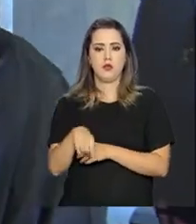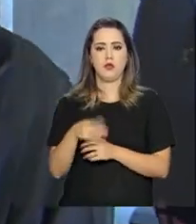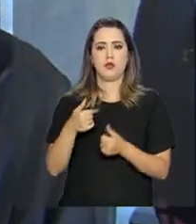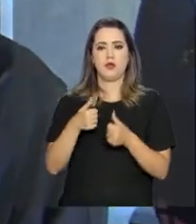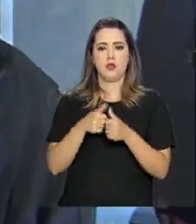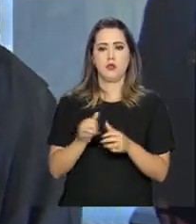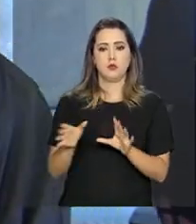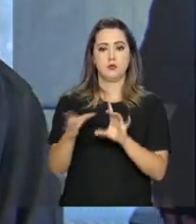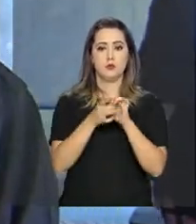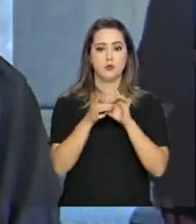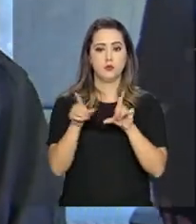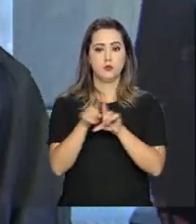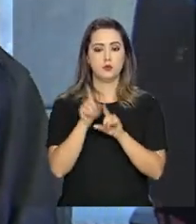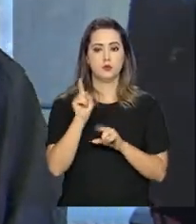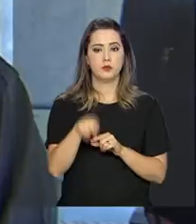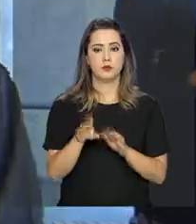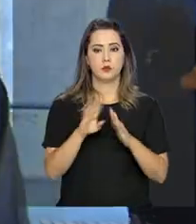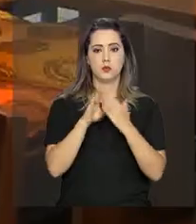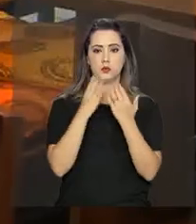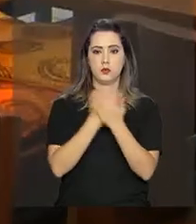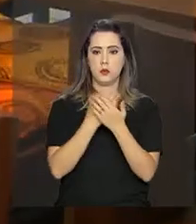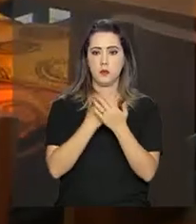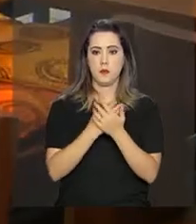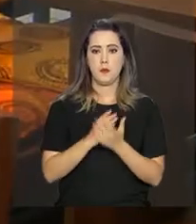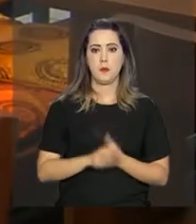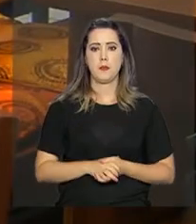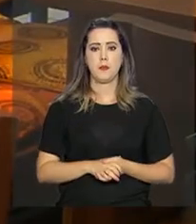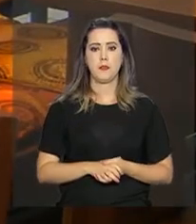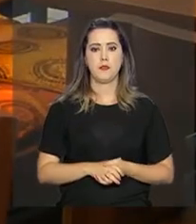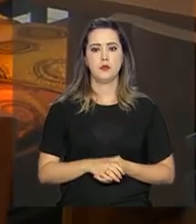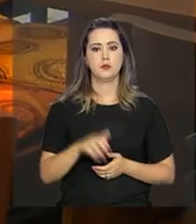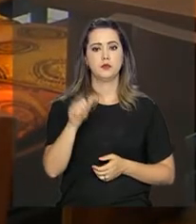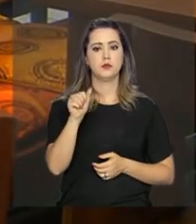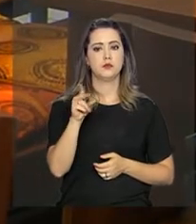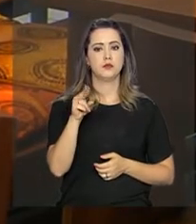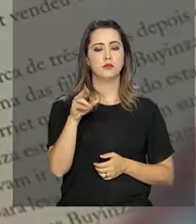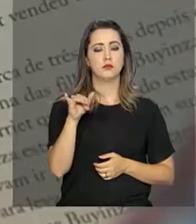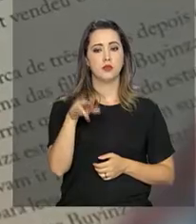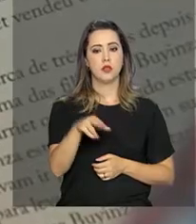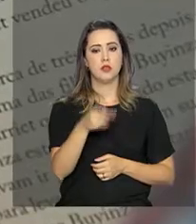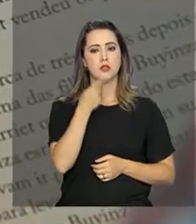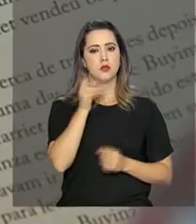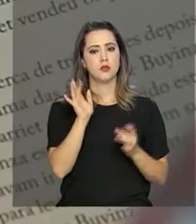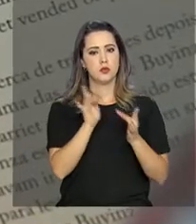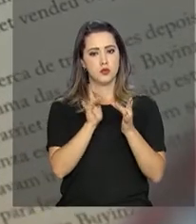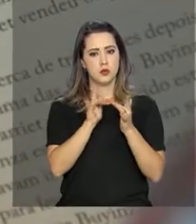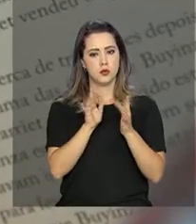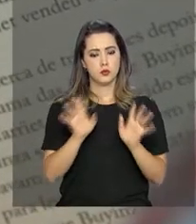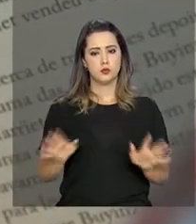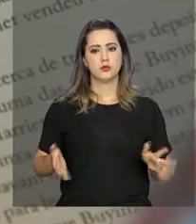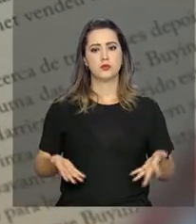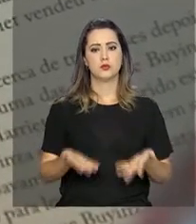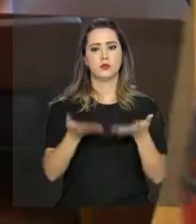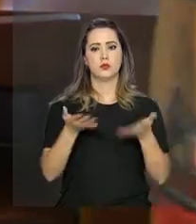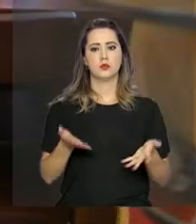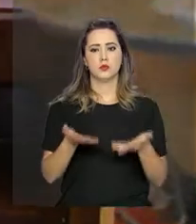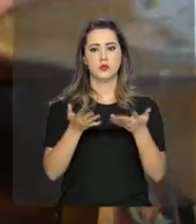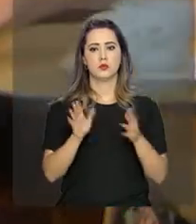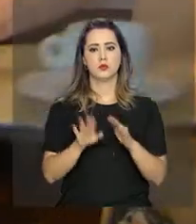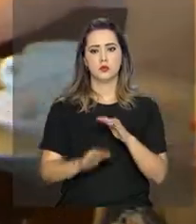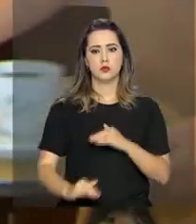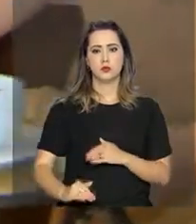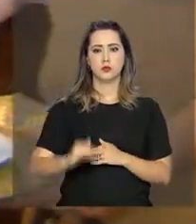está na escola. A Adriana concorda que, no caso dos livros, um incentivo desde a infância